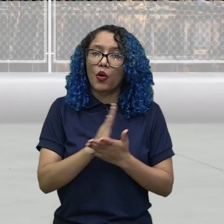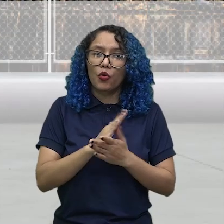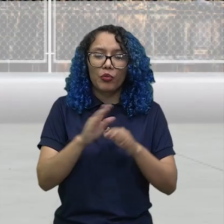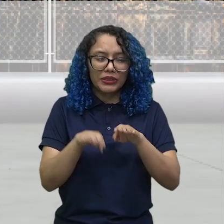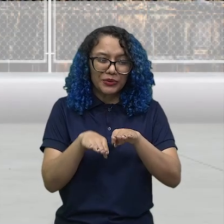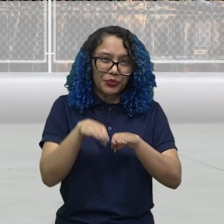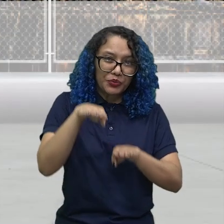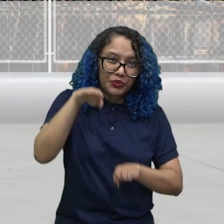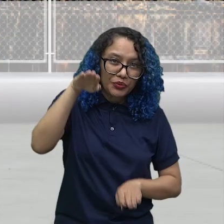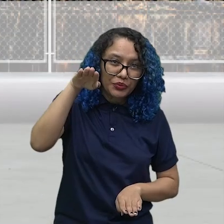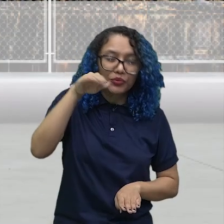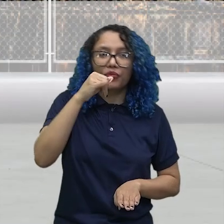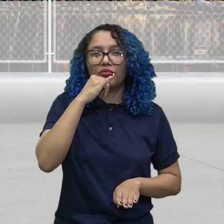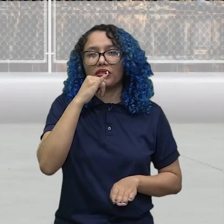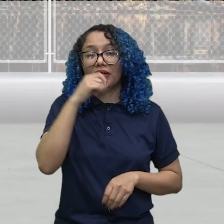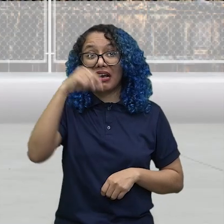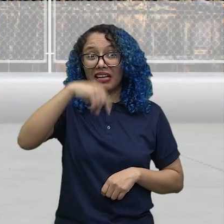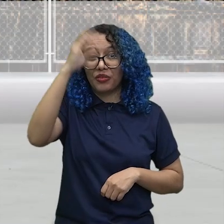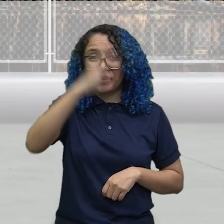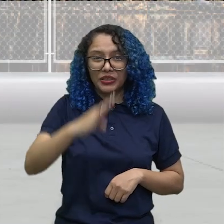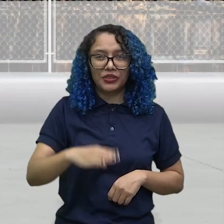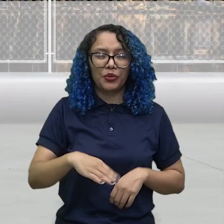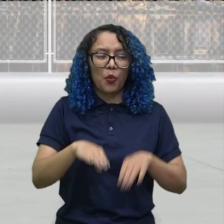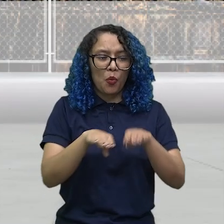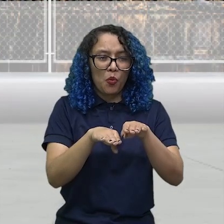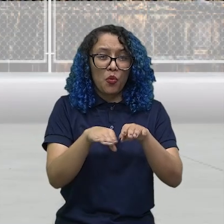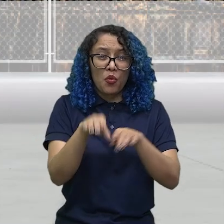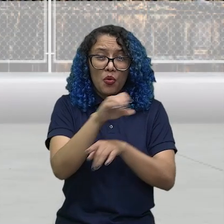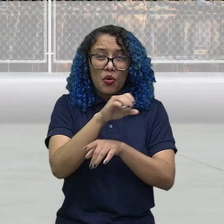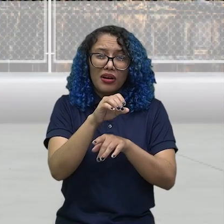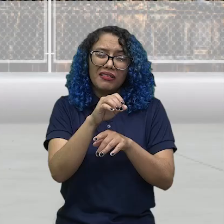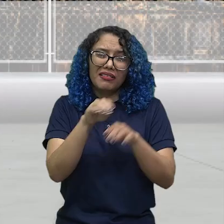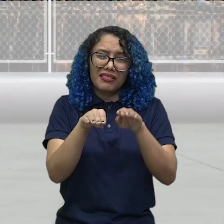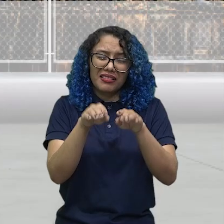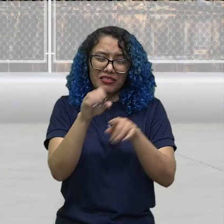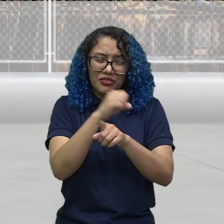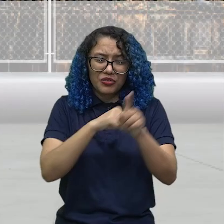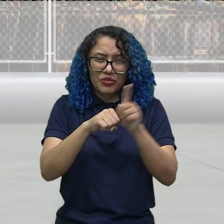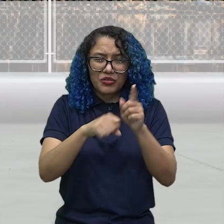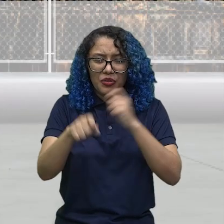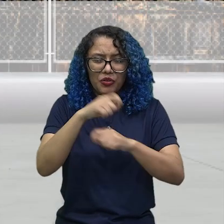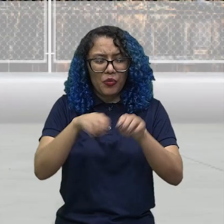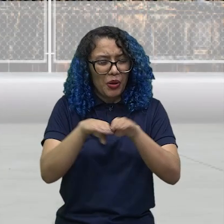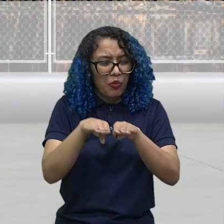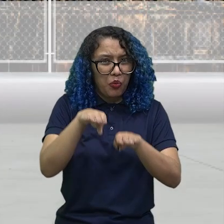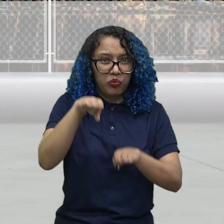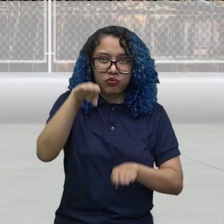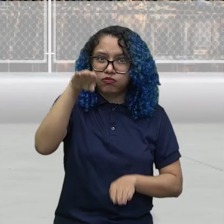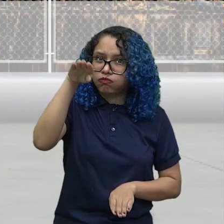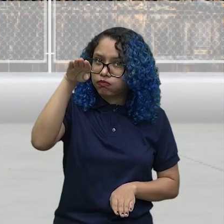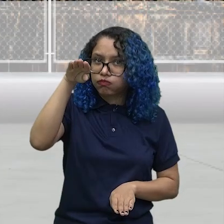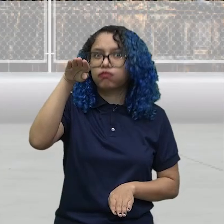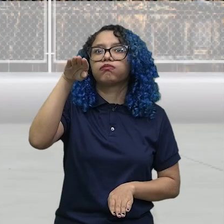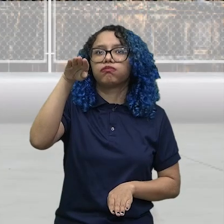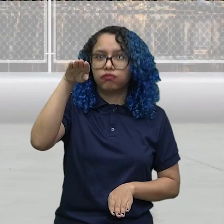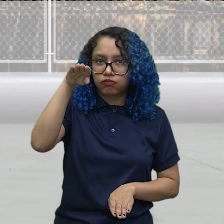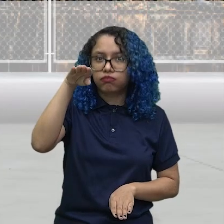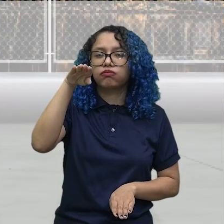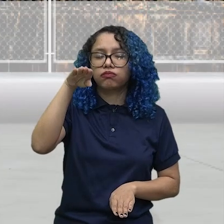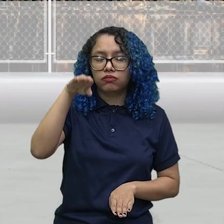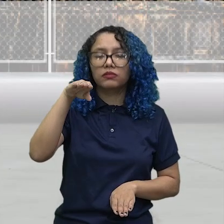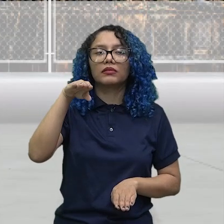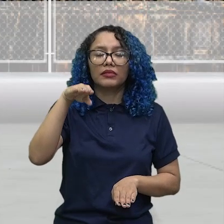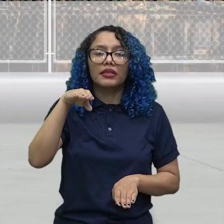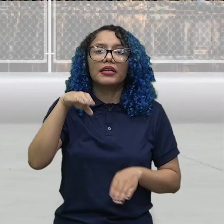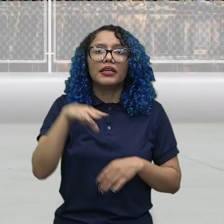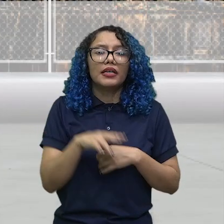Algumas mais, tá? Como é o caso do Brasil, que tem uma desigualdade socioeconômica, por exemplo, muito acentuada, e